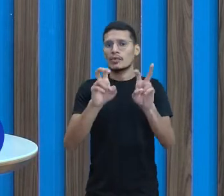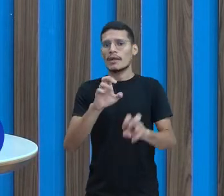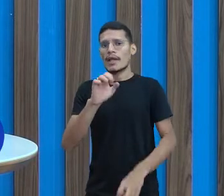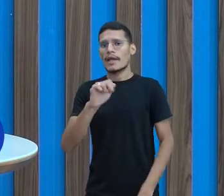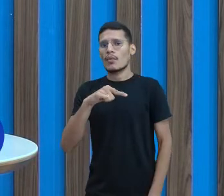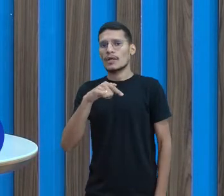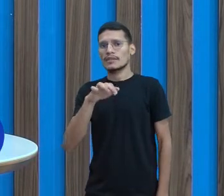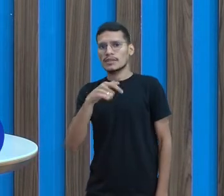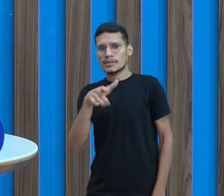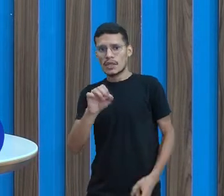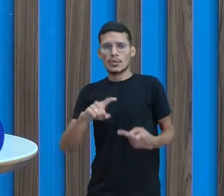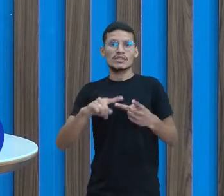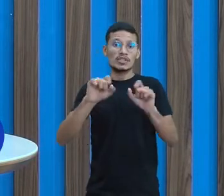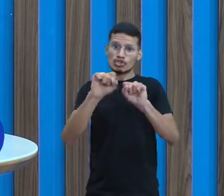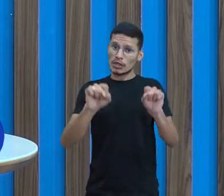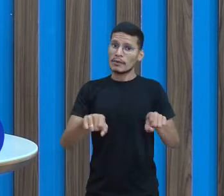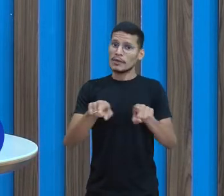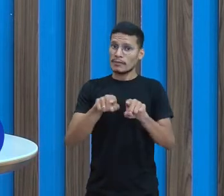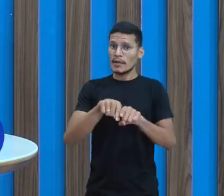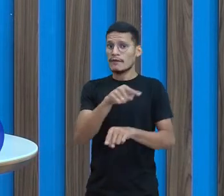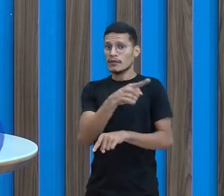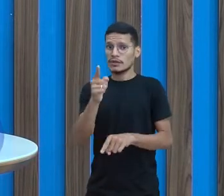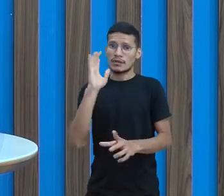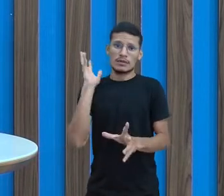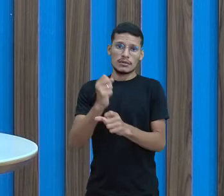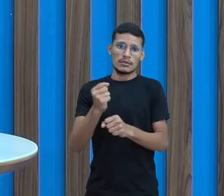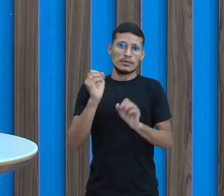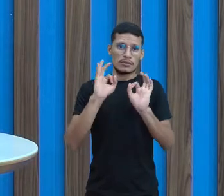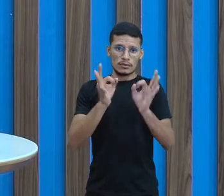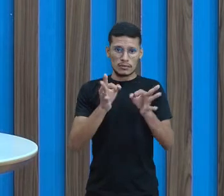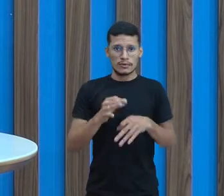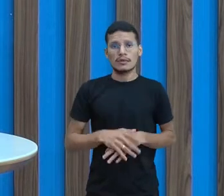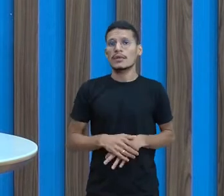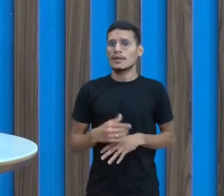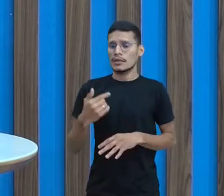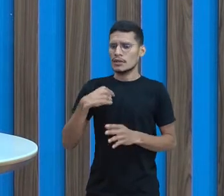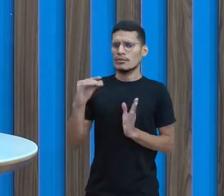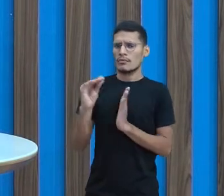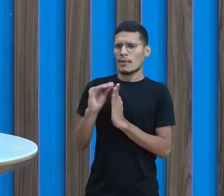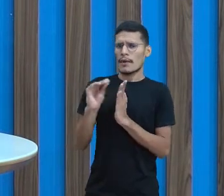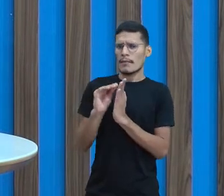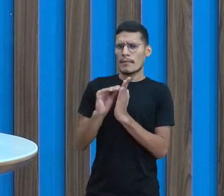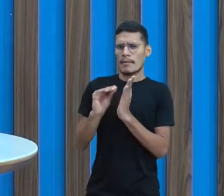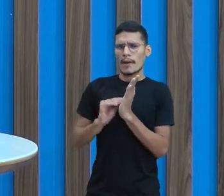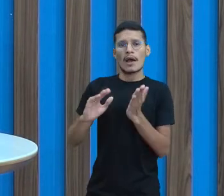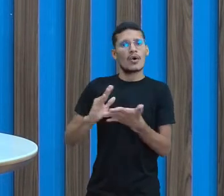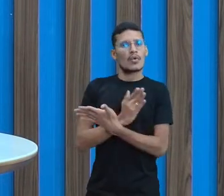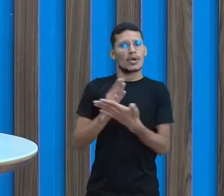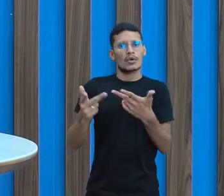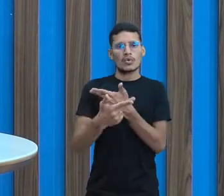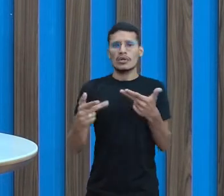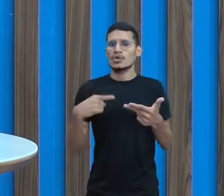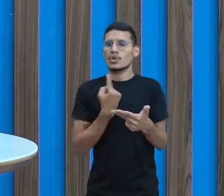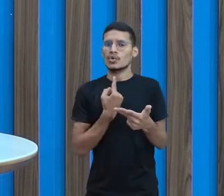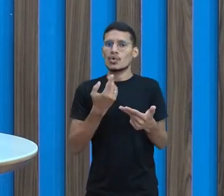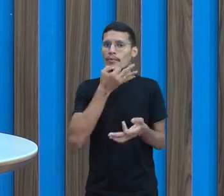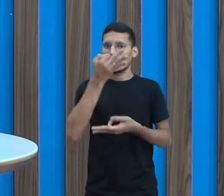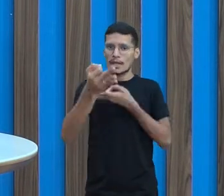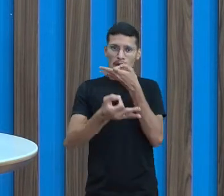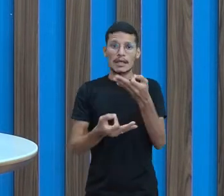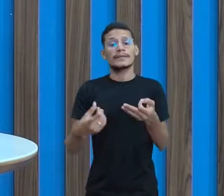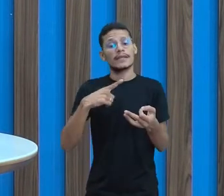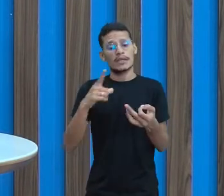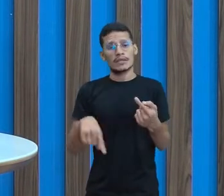de equações também, que dá para você dar uma revisada, tá certo? E aí eu anotei aqui algumas coisas para a gente começar a comentar. Quando eu tenho